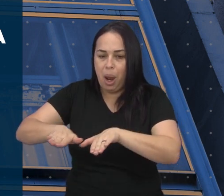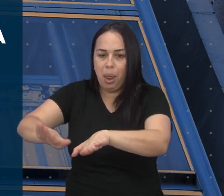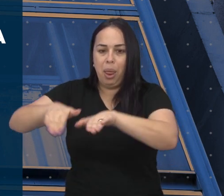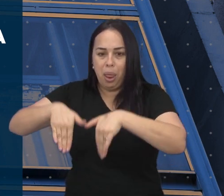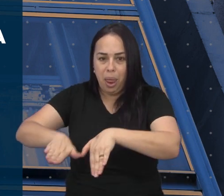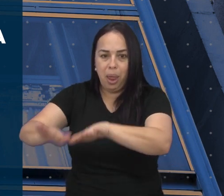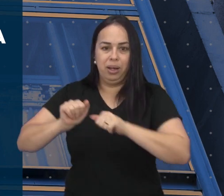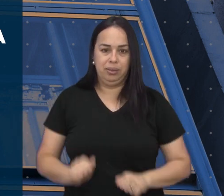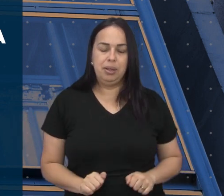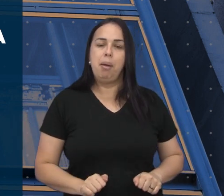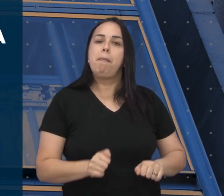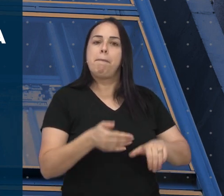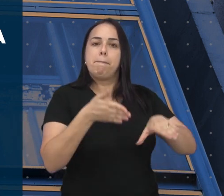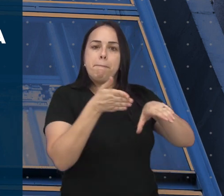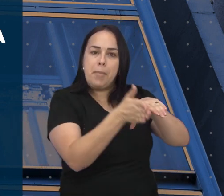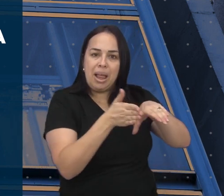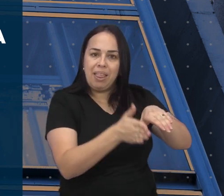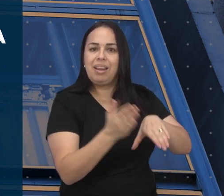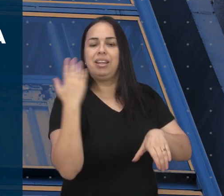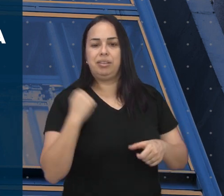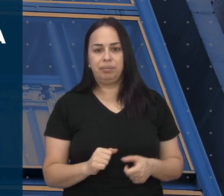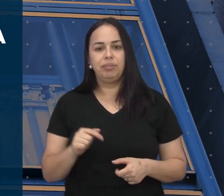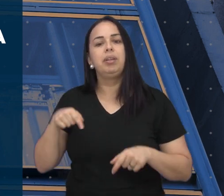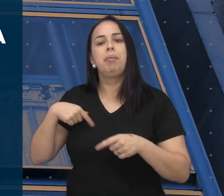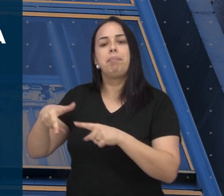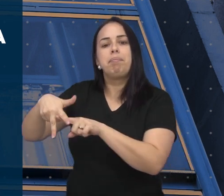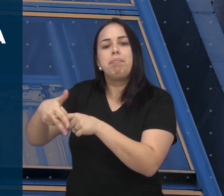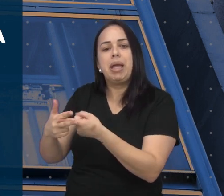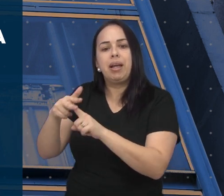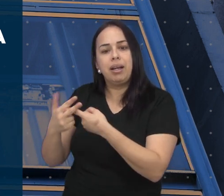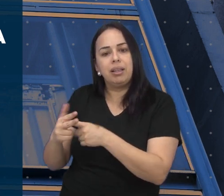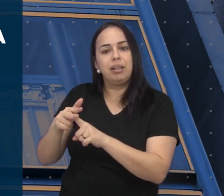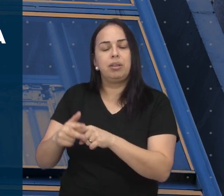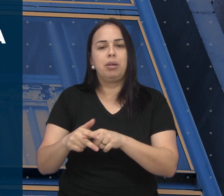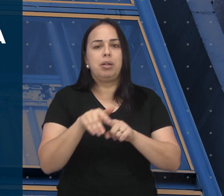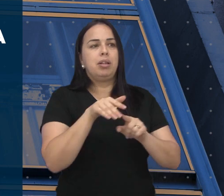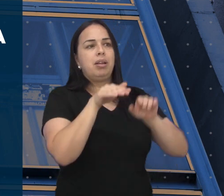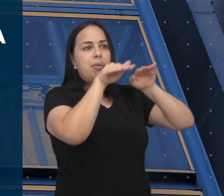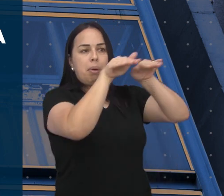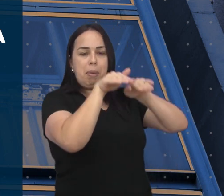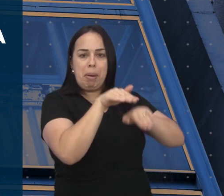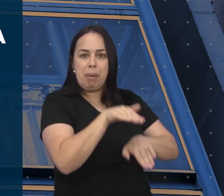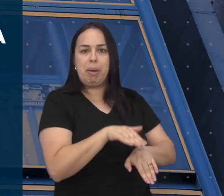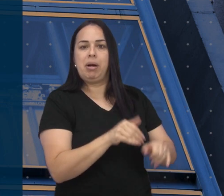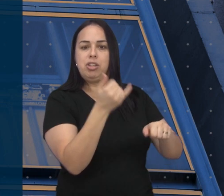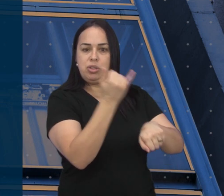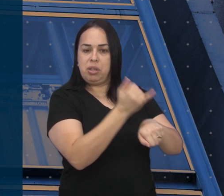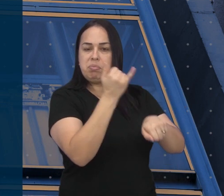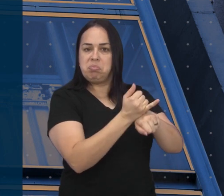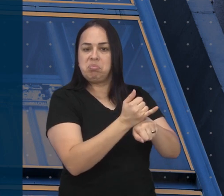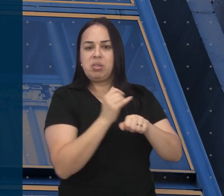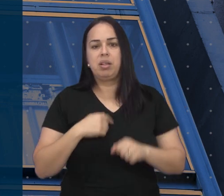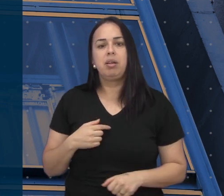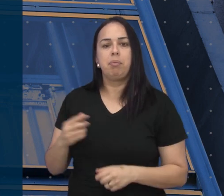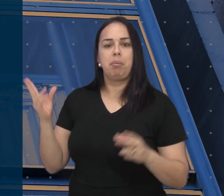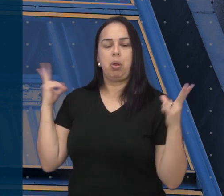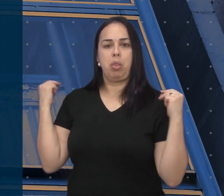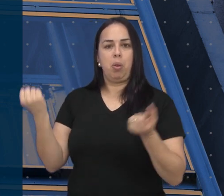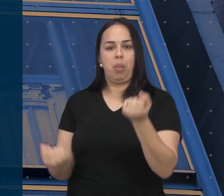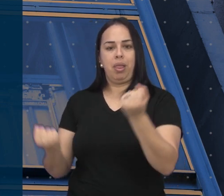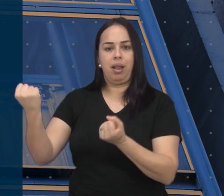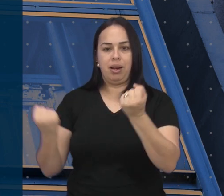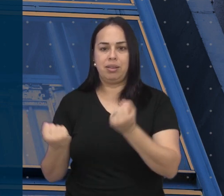de móveis, mecânico de motores, montador de estrutura metálica, montador de móveis de madeira, motorista